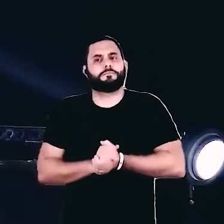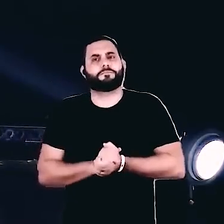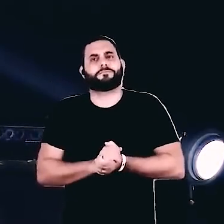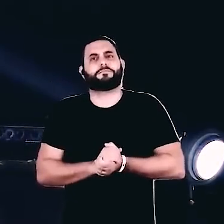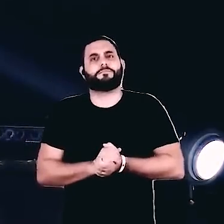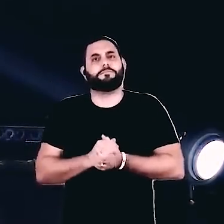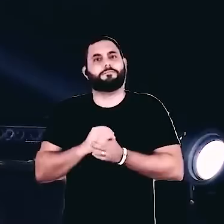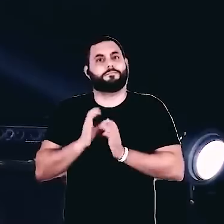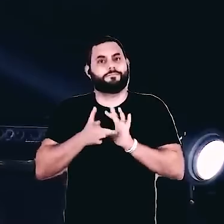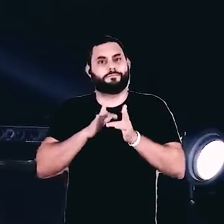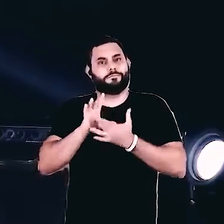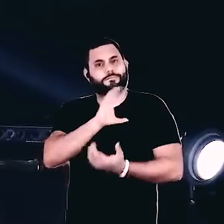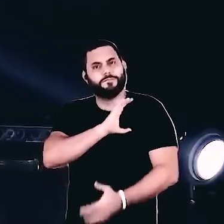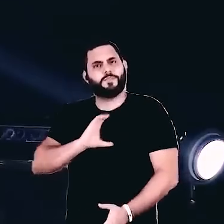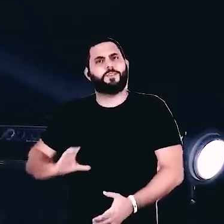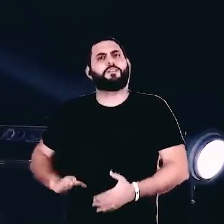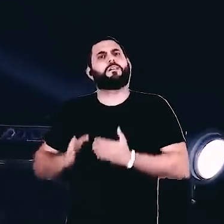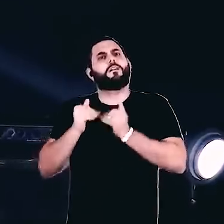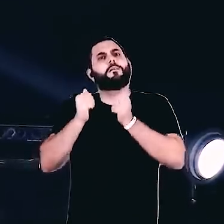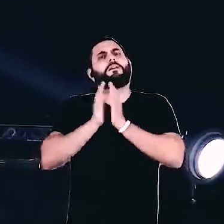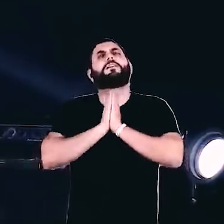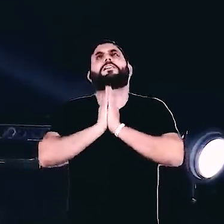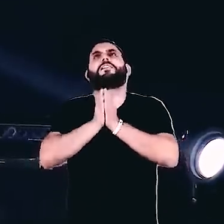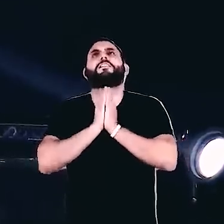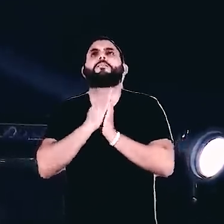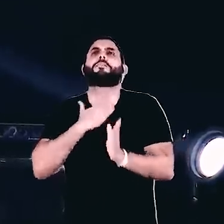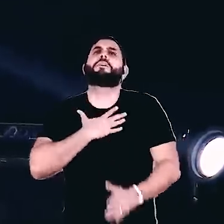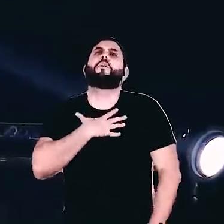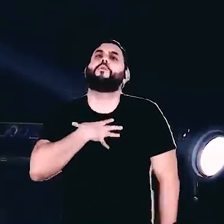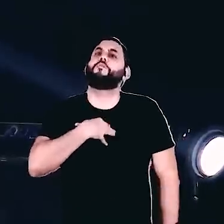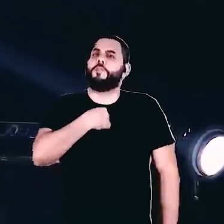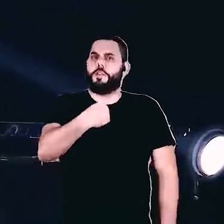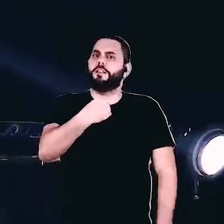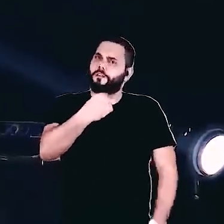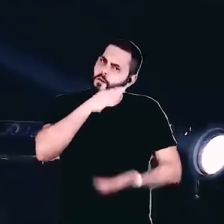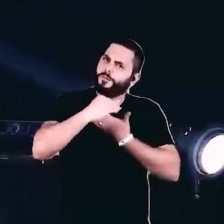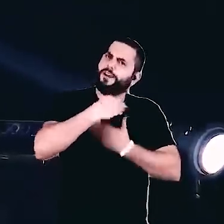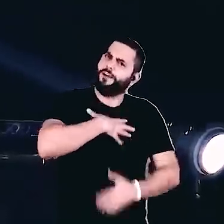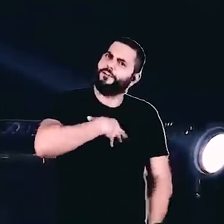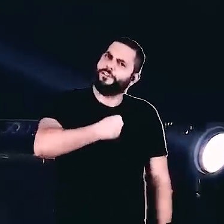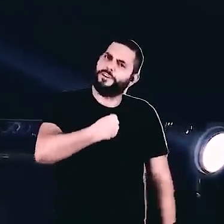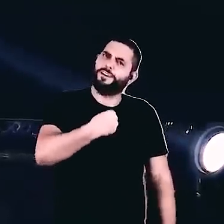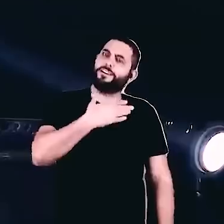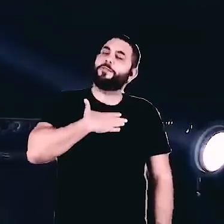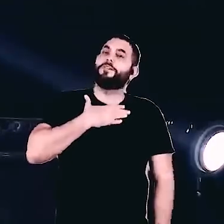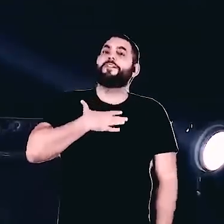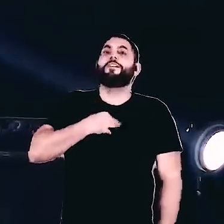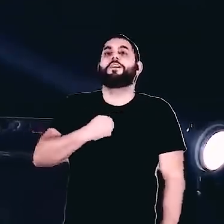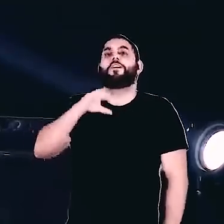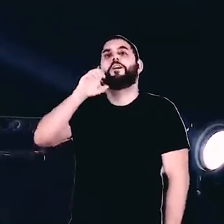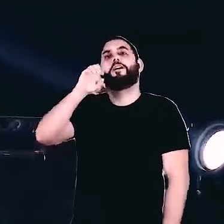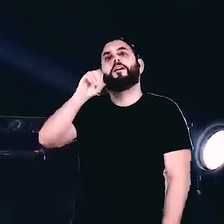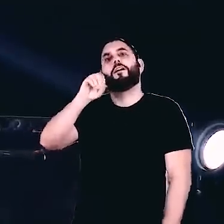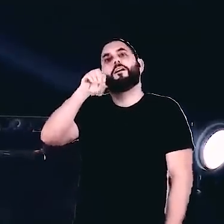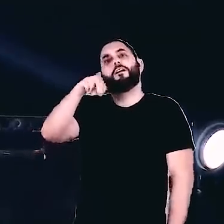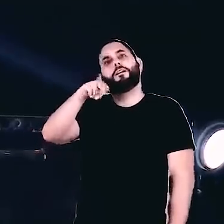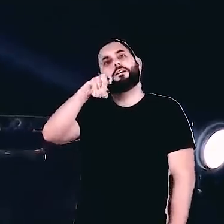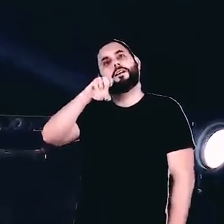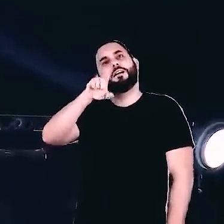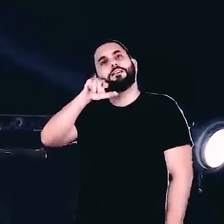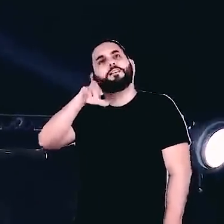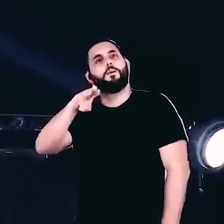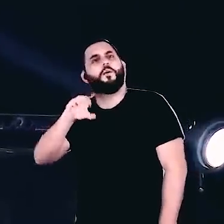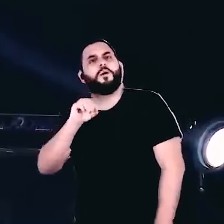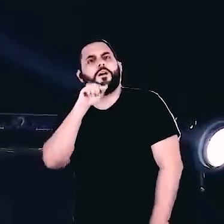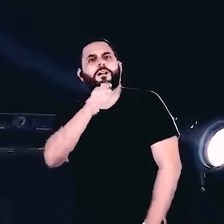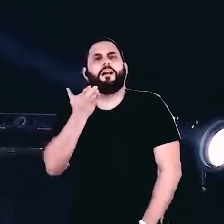de Cristo Jesus, apelo em favor do meu filho, fala comigo, filho, Onésimo, que gerei enquanto estava preso.